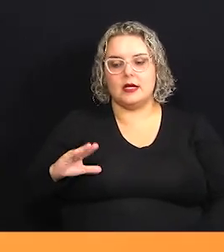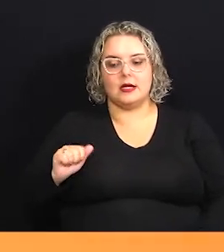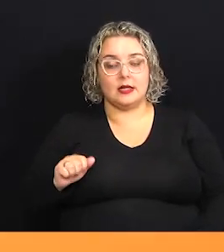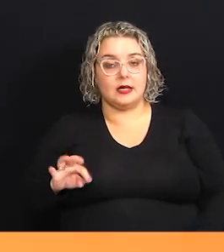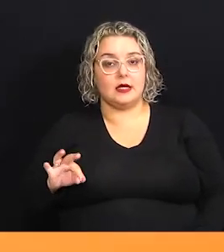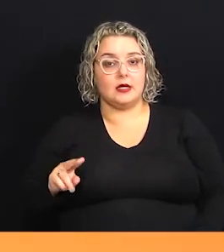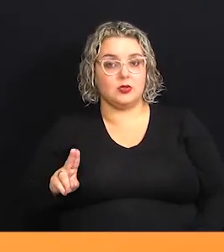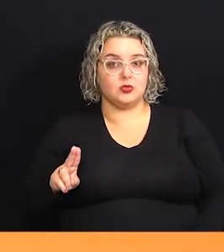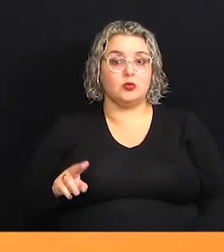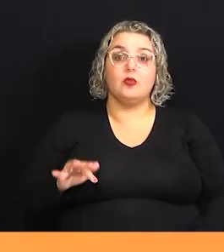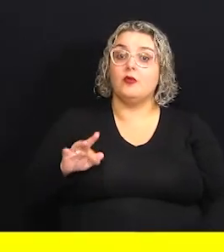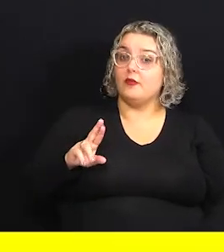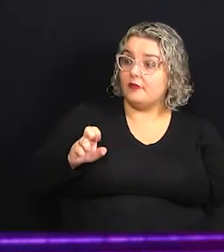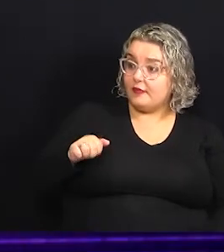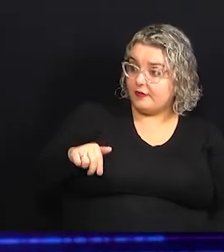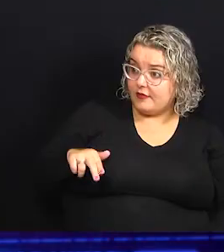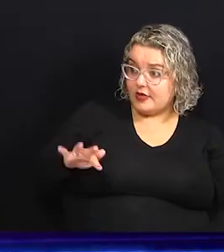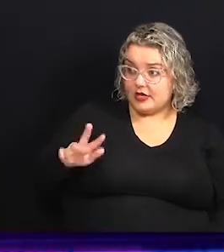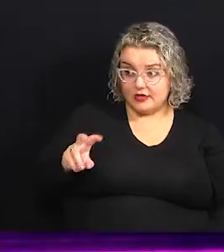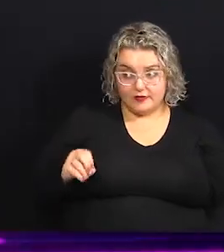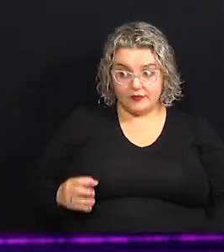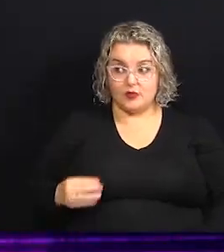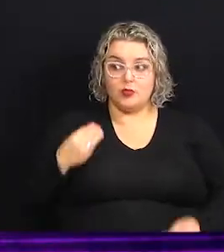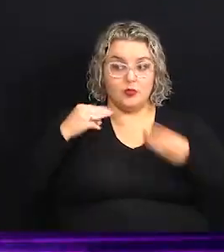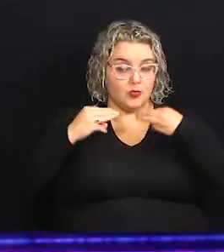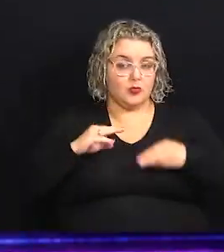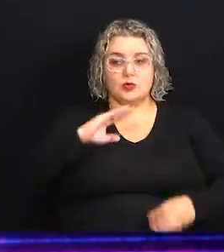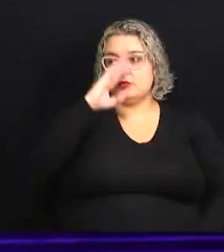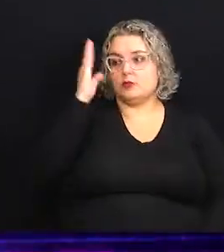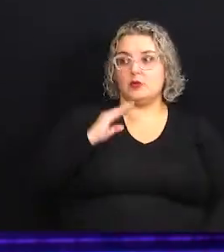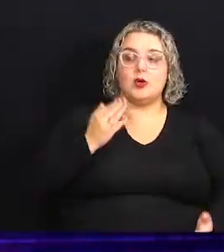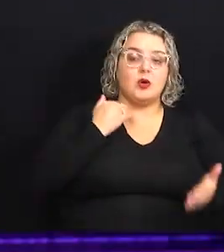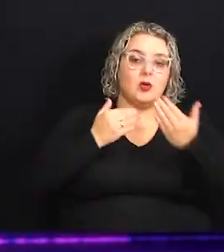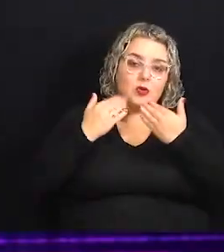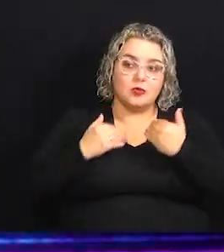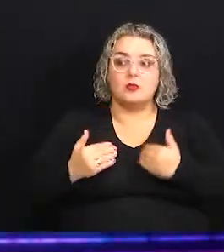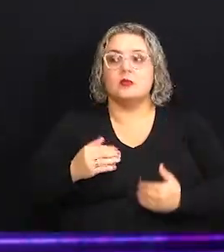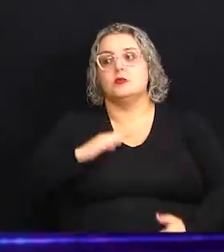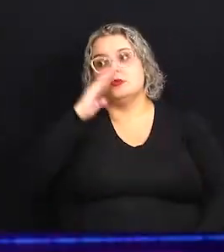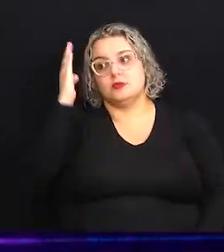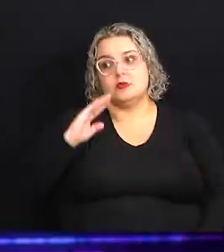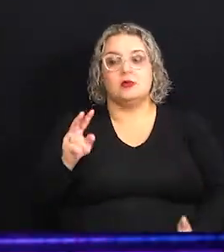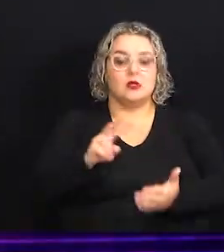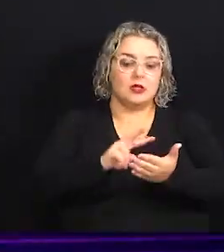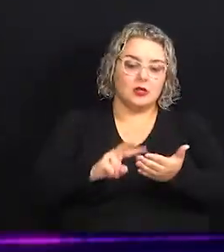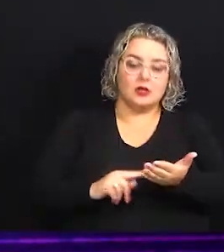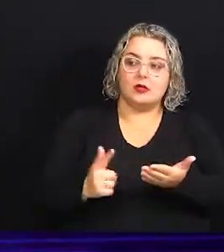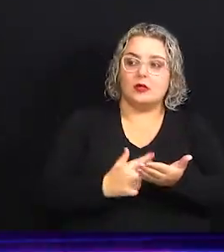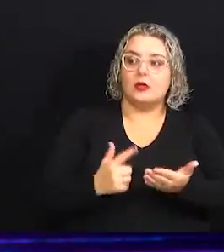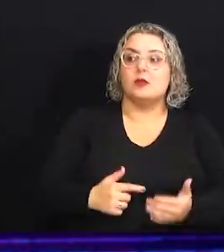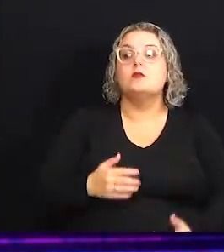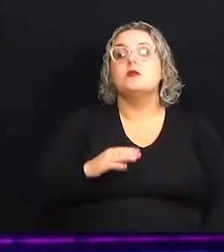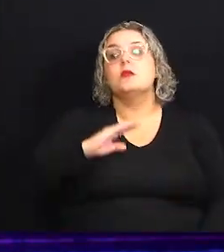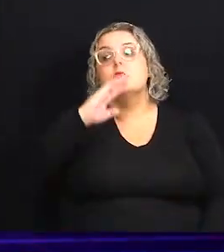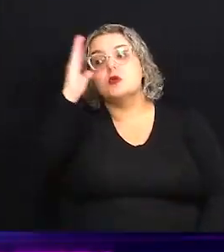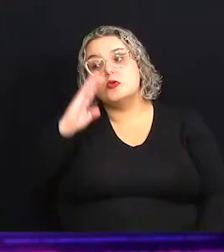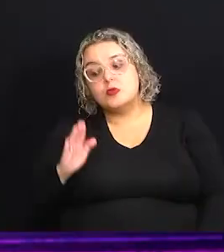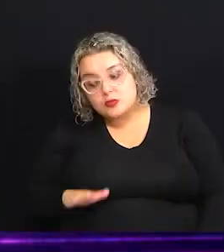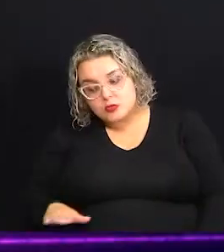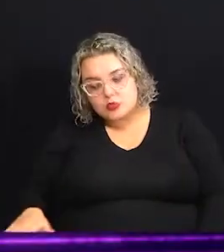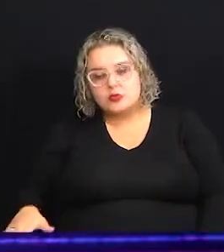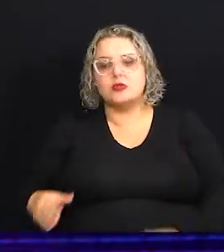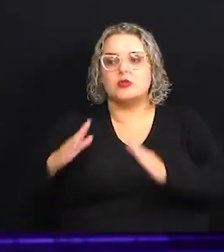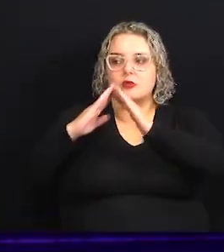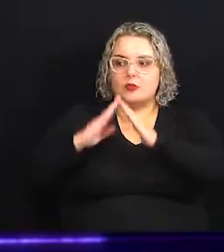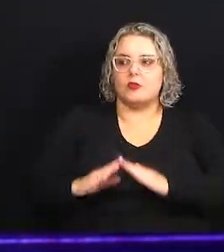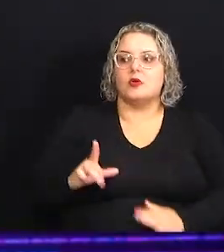frevo, música brasileira, comidinhas brasileiras e leitura do livro para os brasileirinhos daqui de Londres. Semana que vem eu